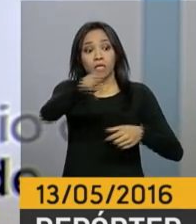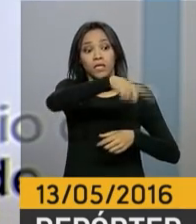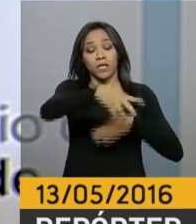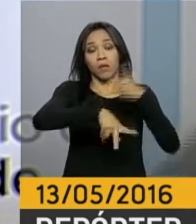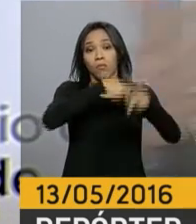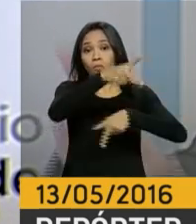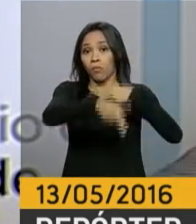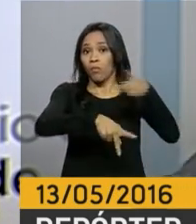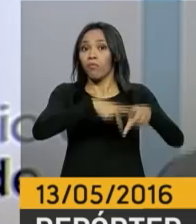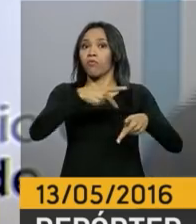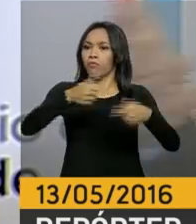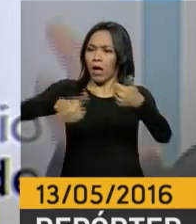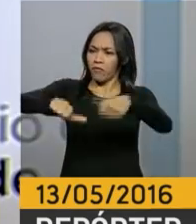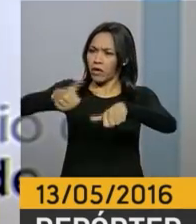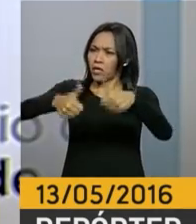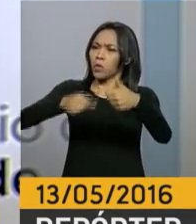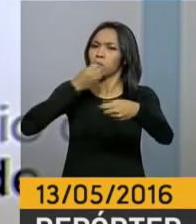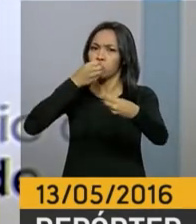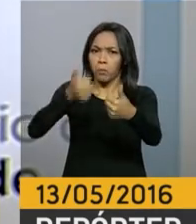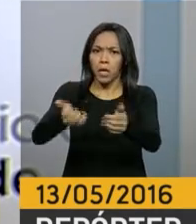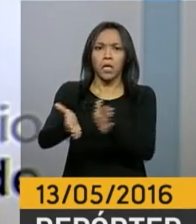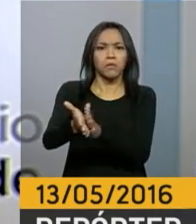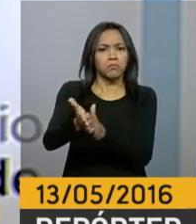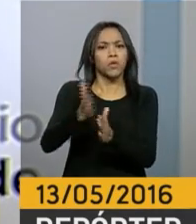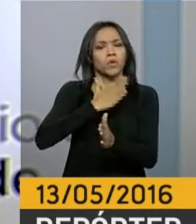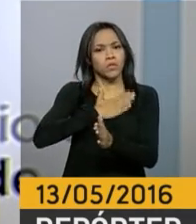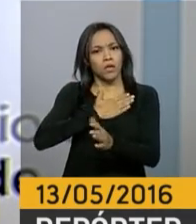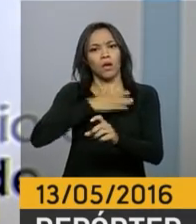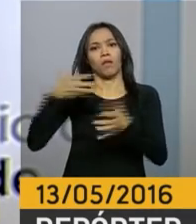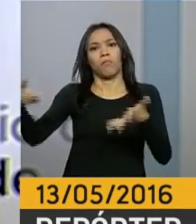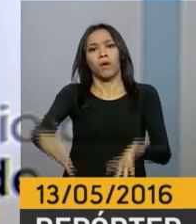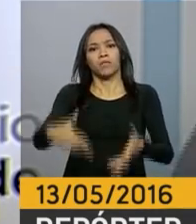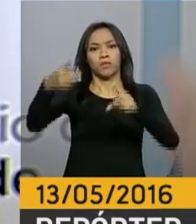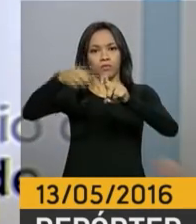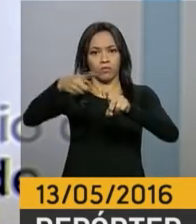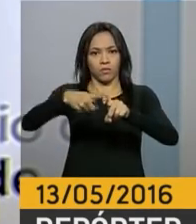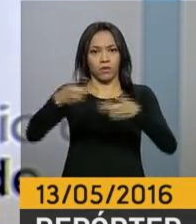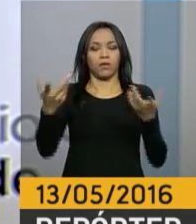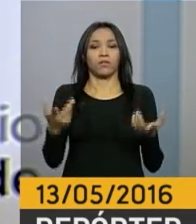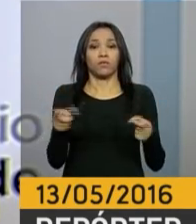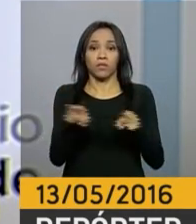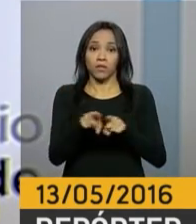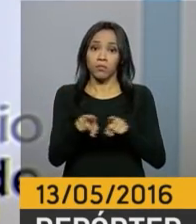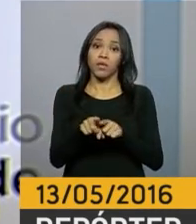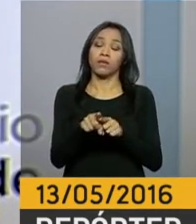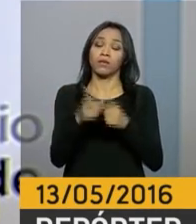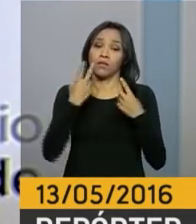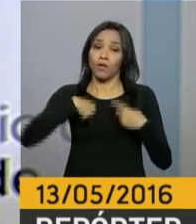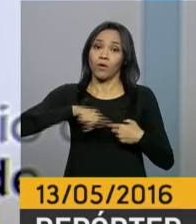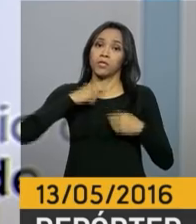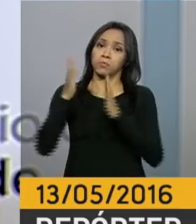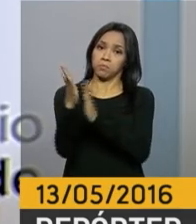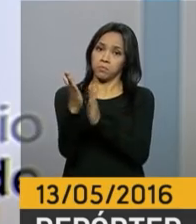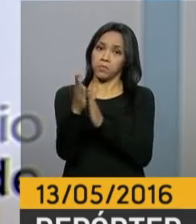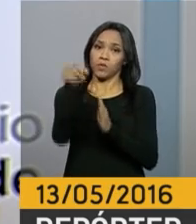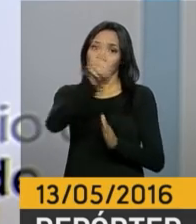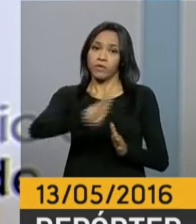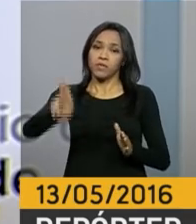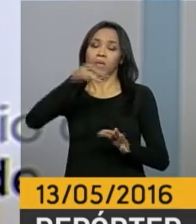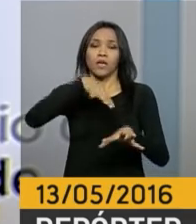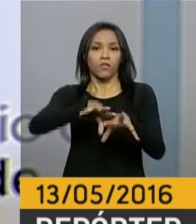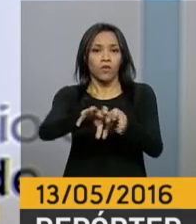e também eh prestigiar a nossa academia prestigiar a